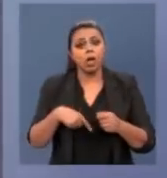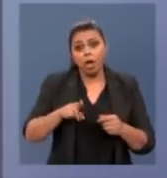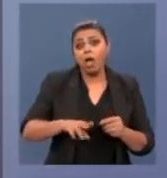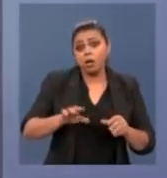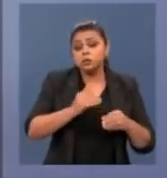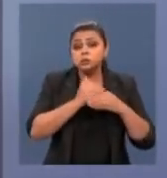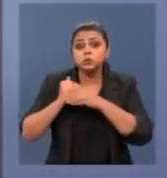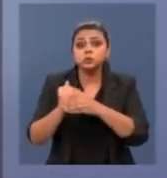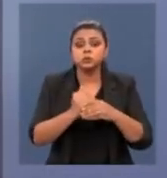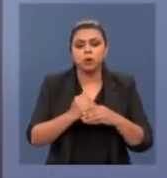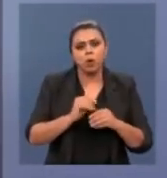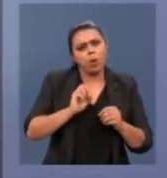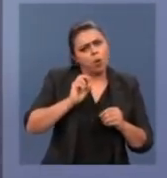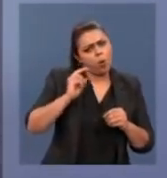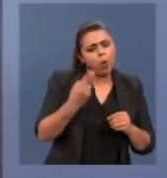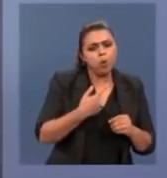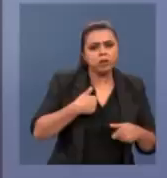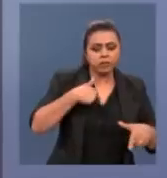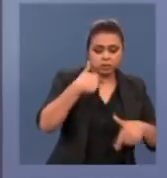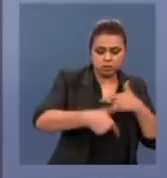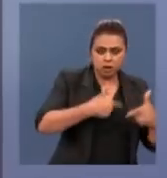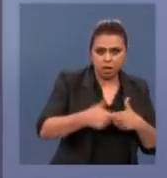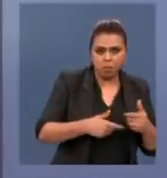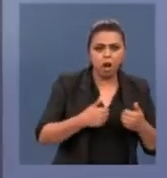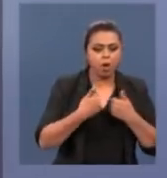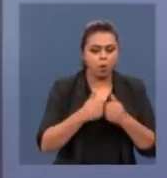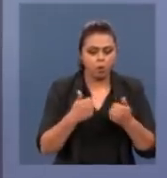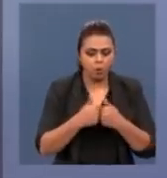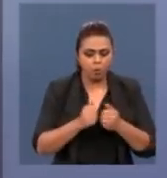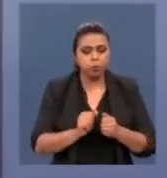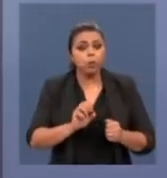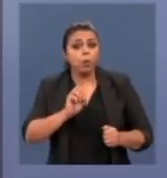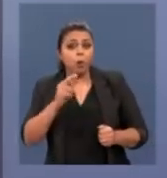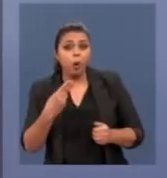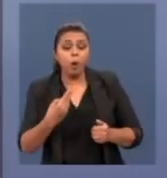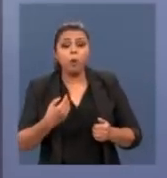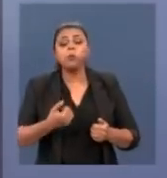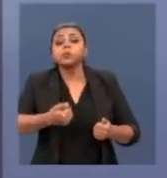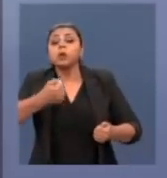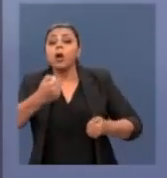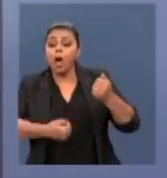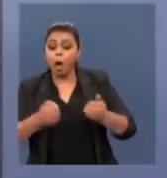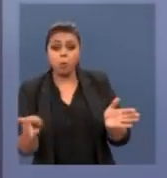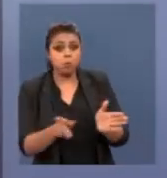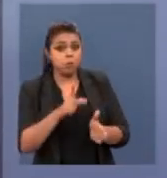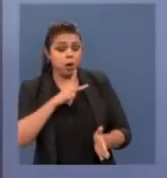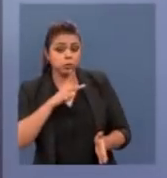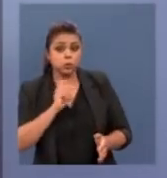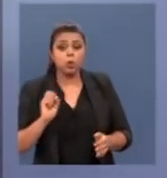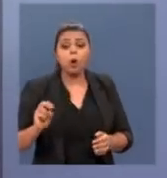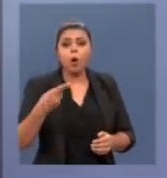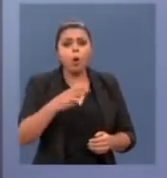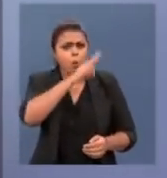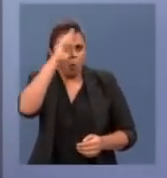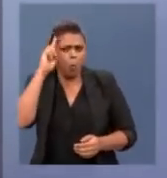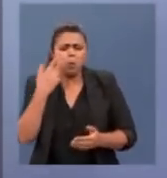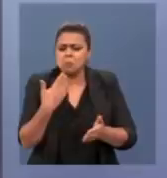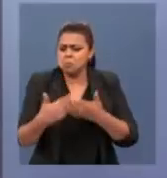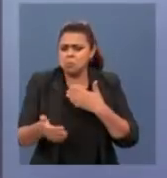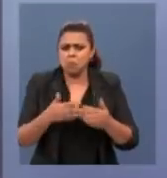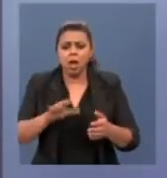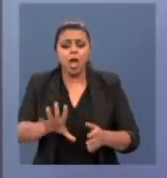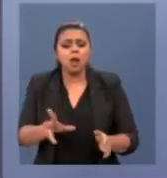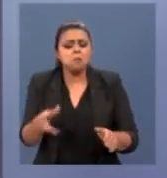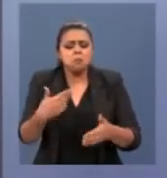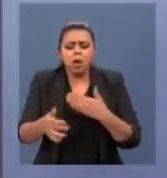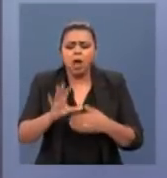trabalhar no carro dele hoje onde aplicativo isso é combater a corrupção porque ele vai conseguir o dinheiro o trabalhador ele vai trocar